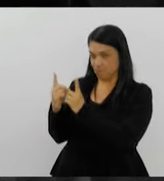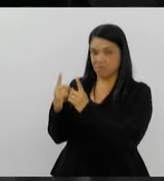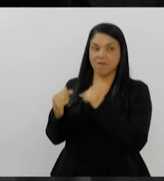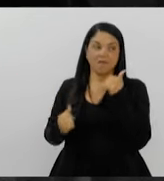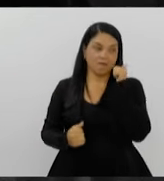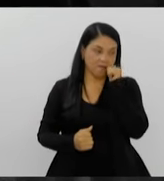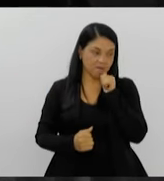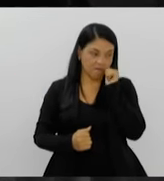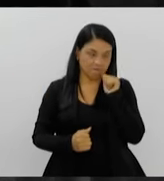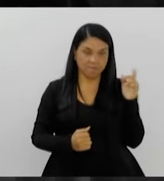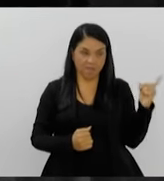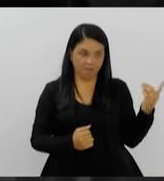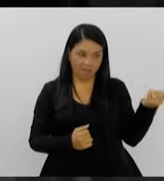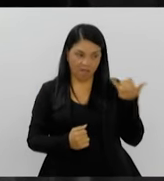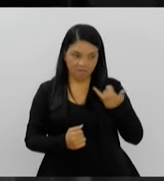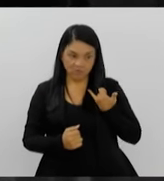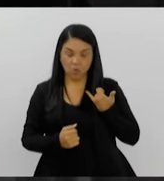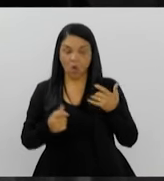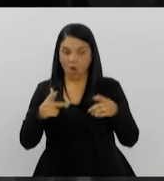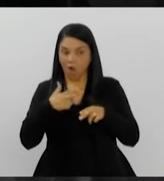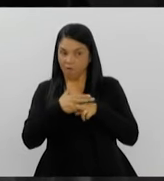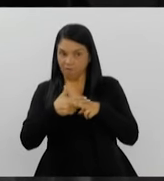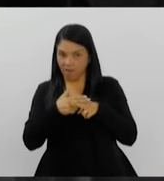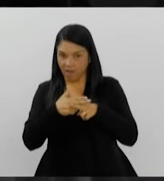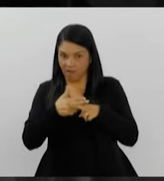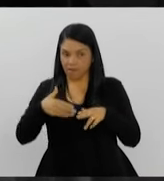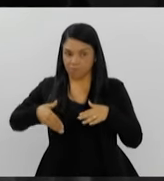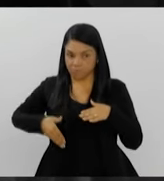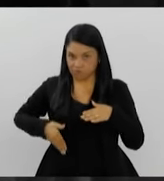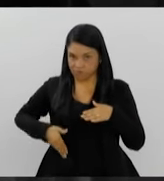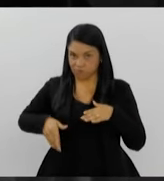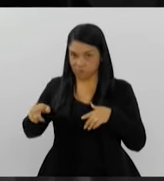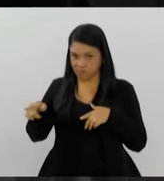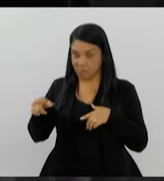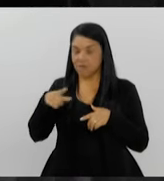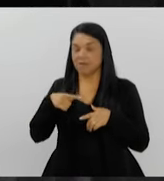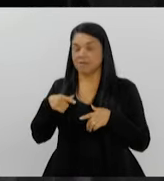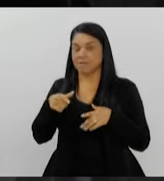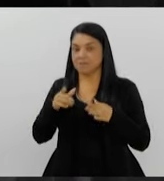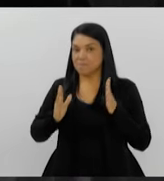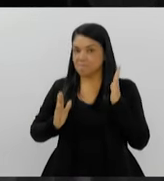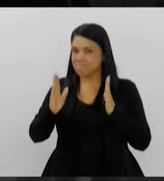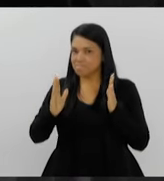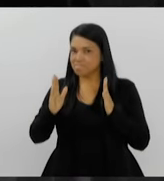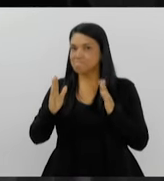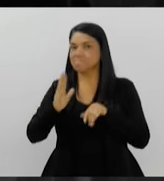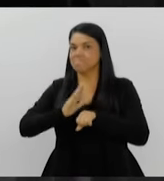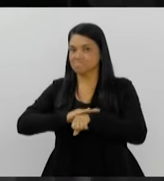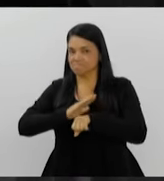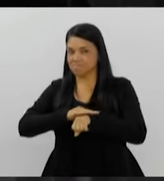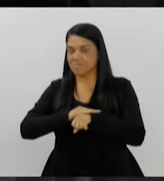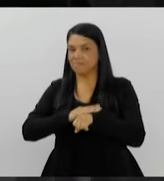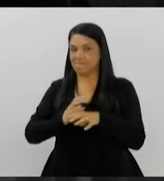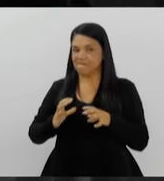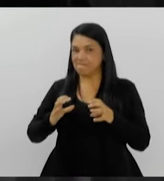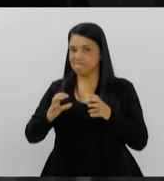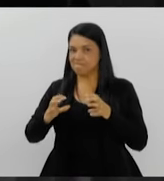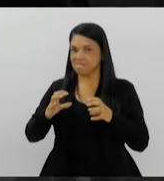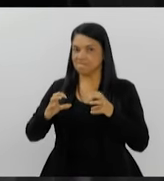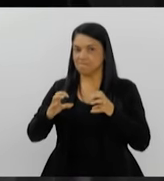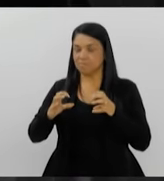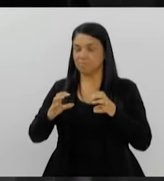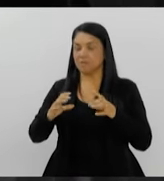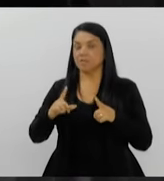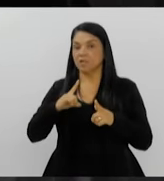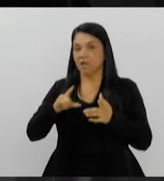me alertou que elava com uma faca o clima esquentou nesse momento um clima que era até então de absolutamente